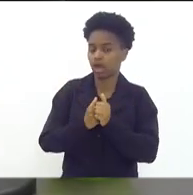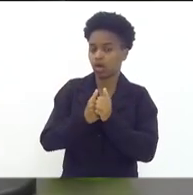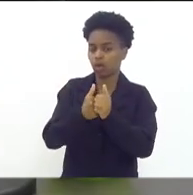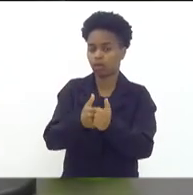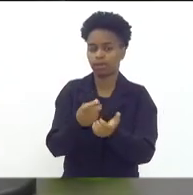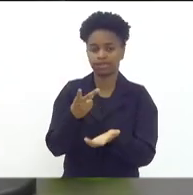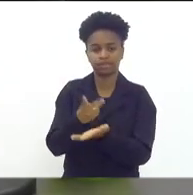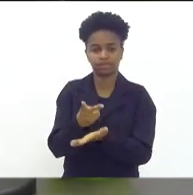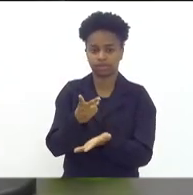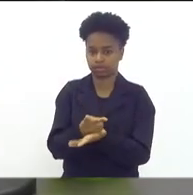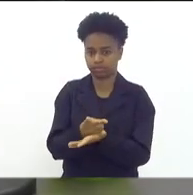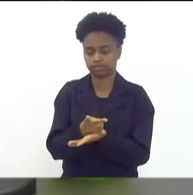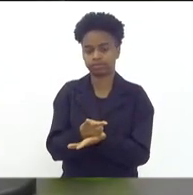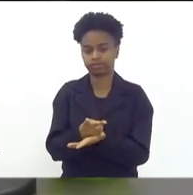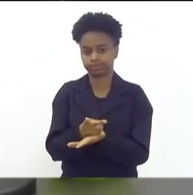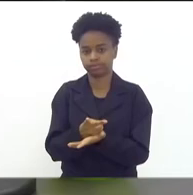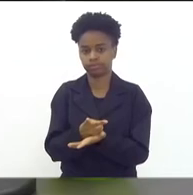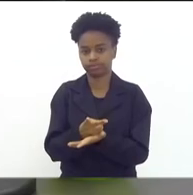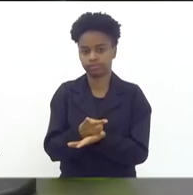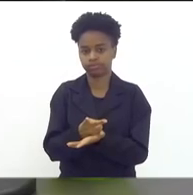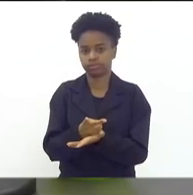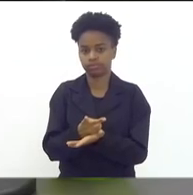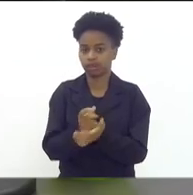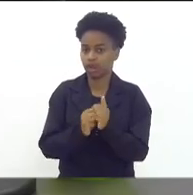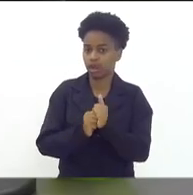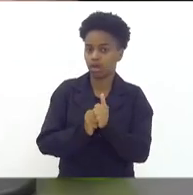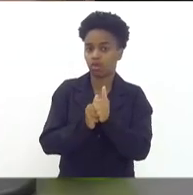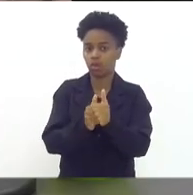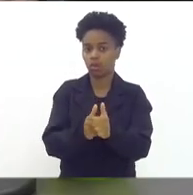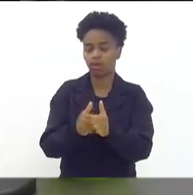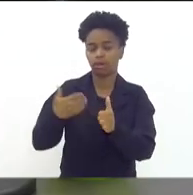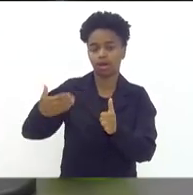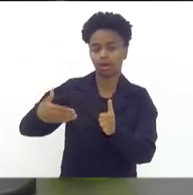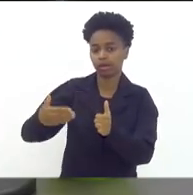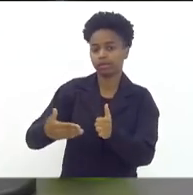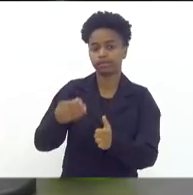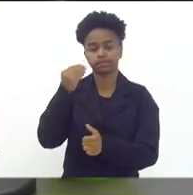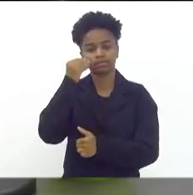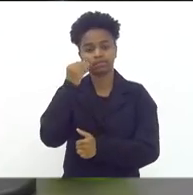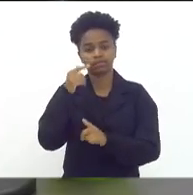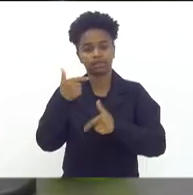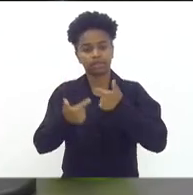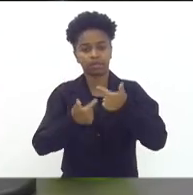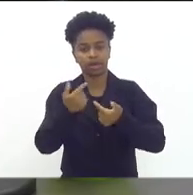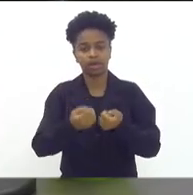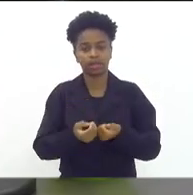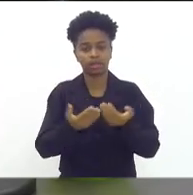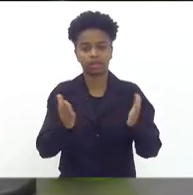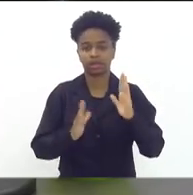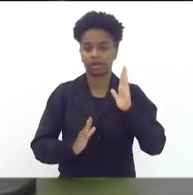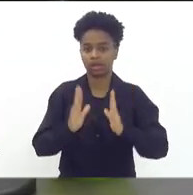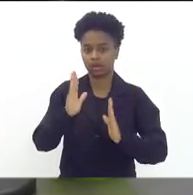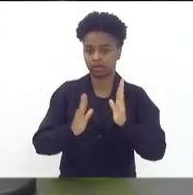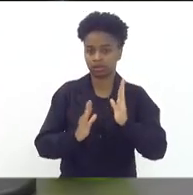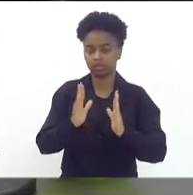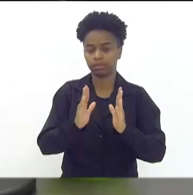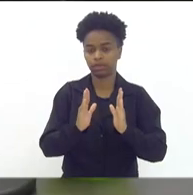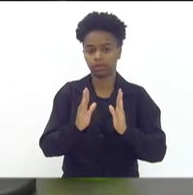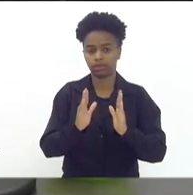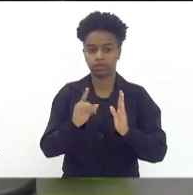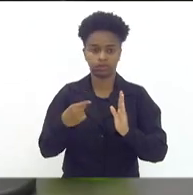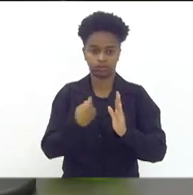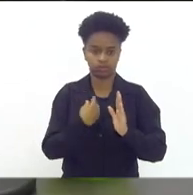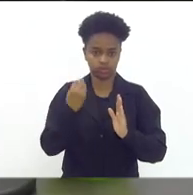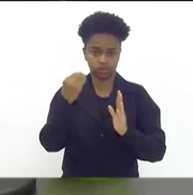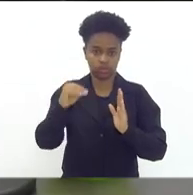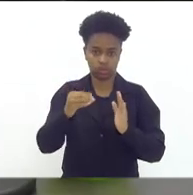é o andamento para que esse trabalho seja entregue num prazo que que é razoável para